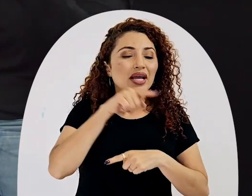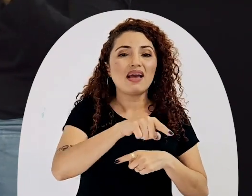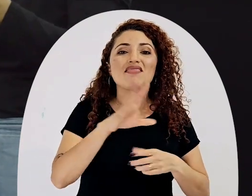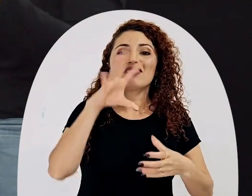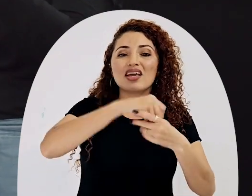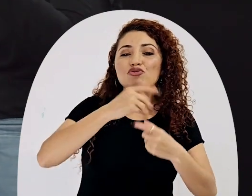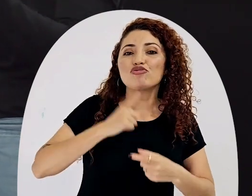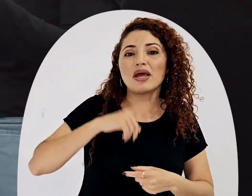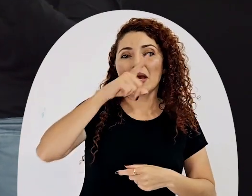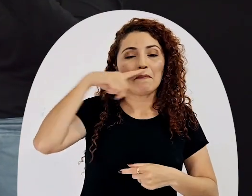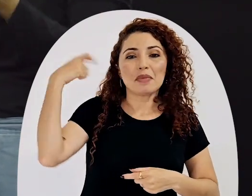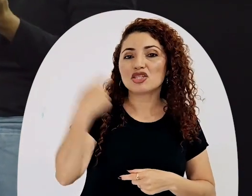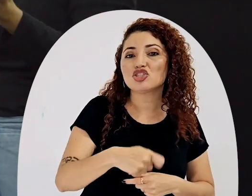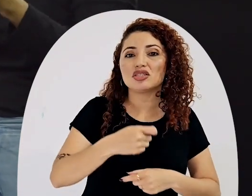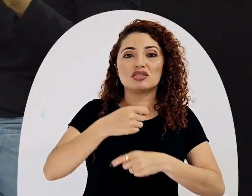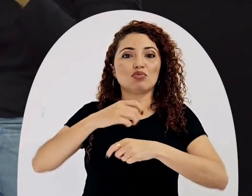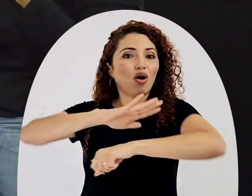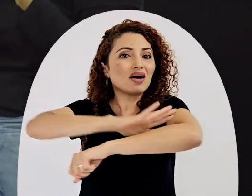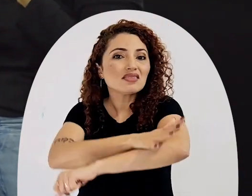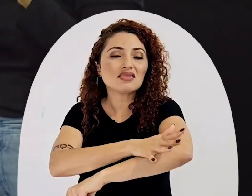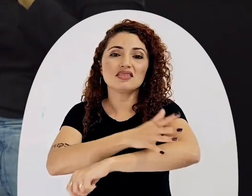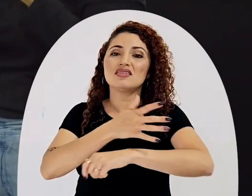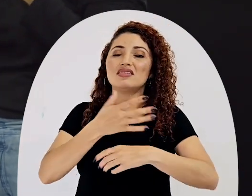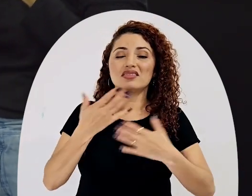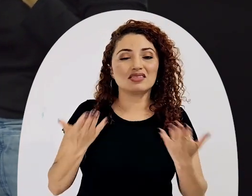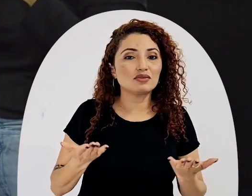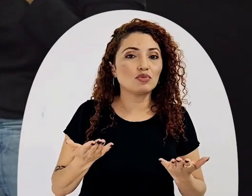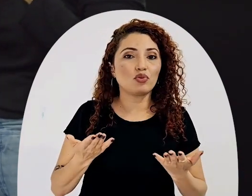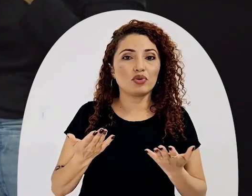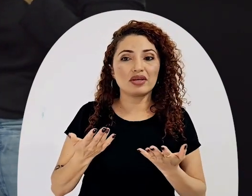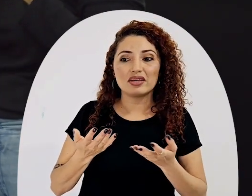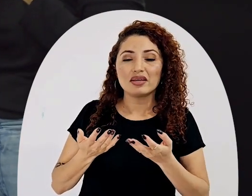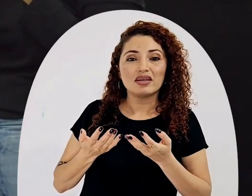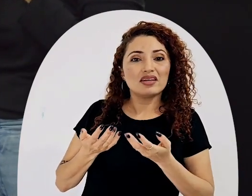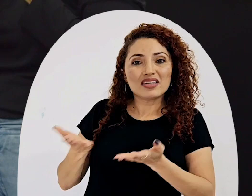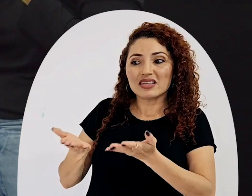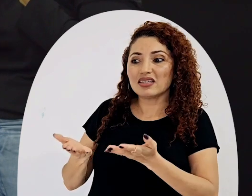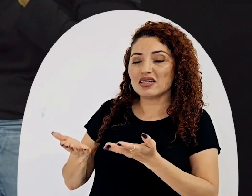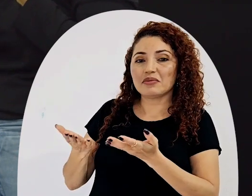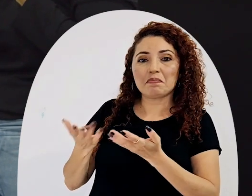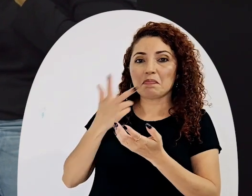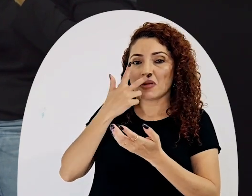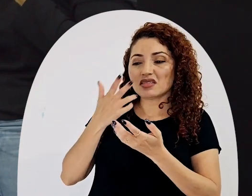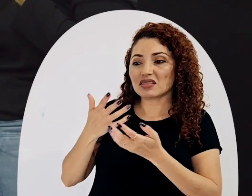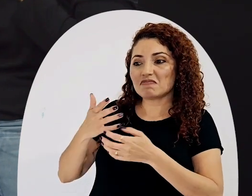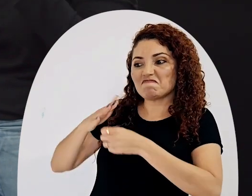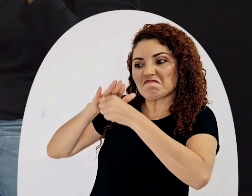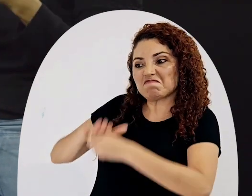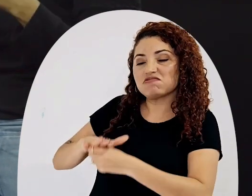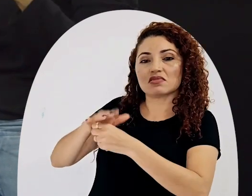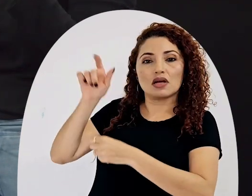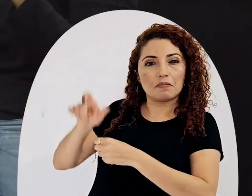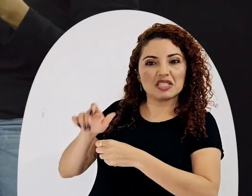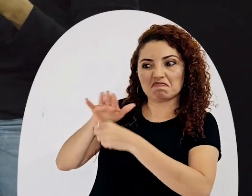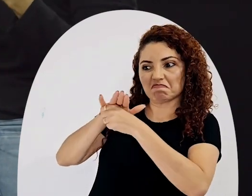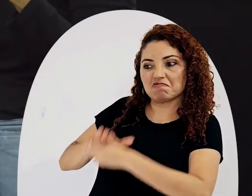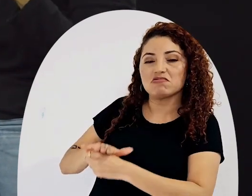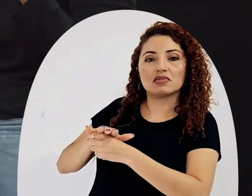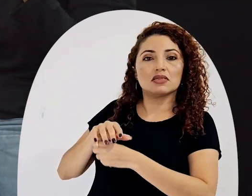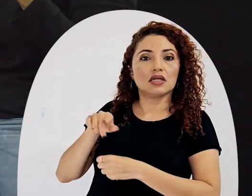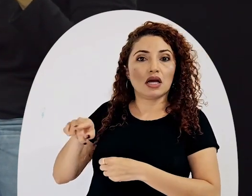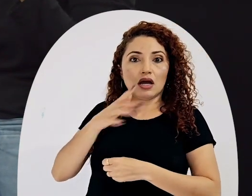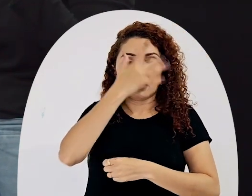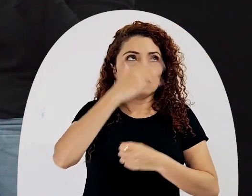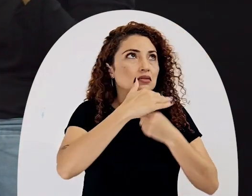estruturas de machismo, de racismo e etc. E ferindo, né, ferindo a pessoa mesmo, né, causando questões